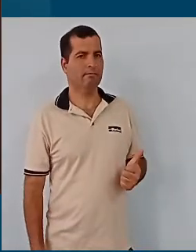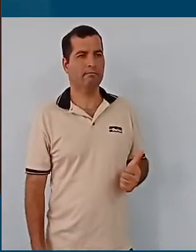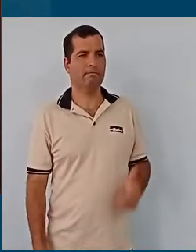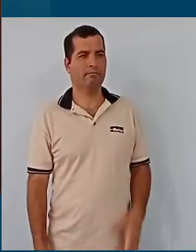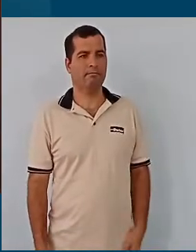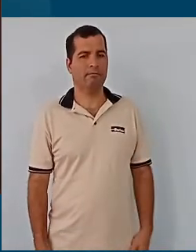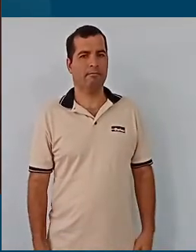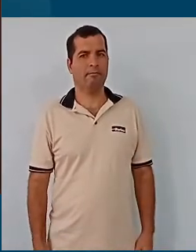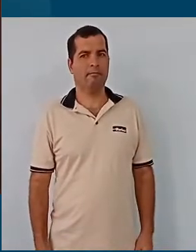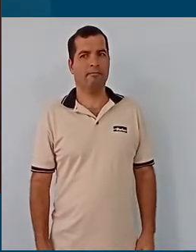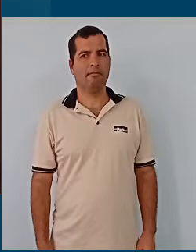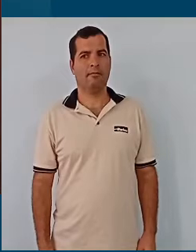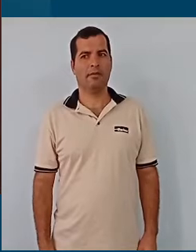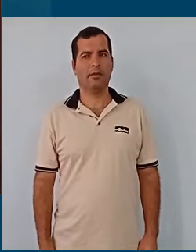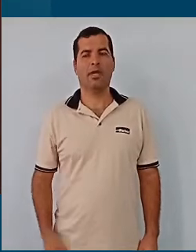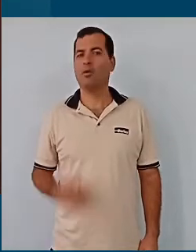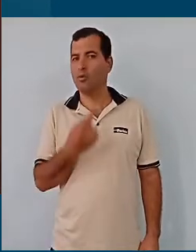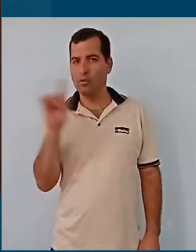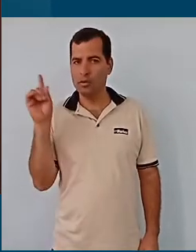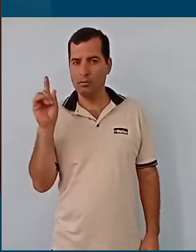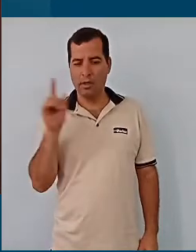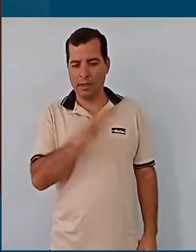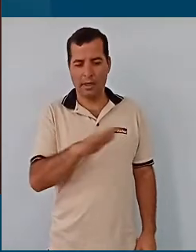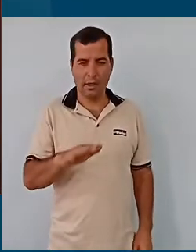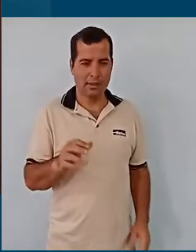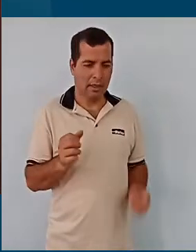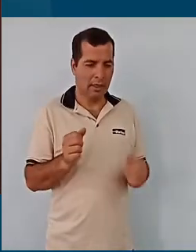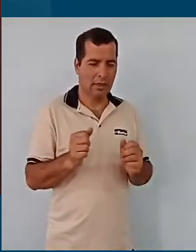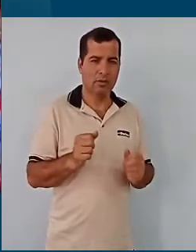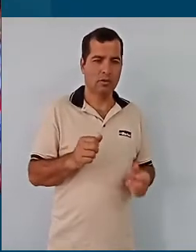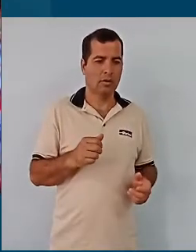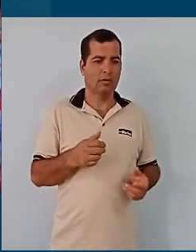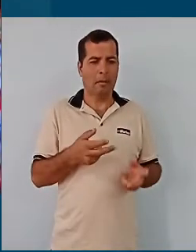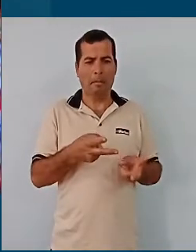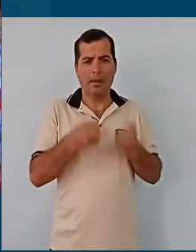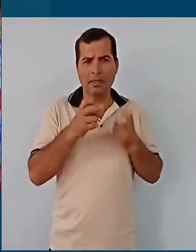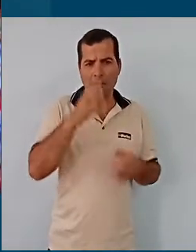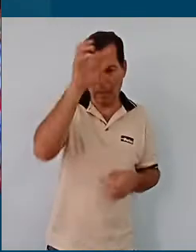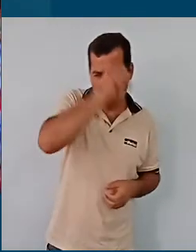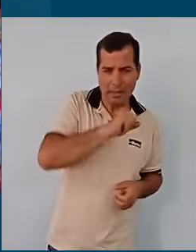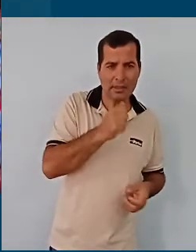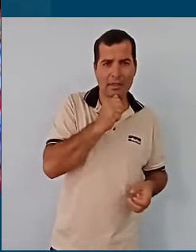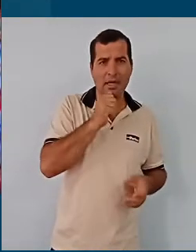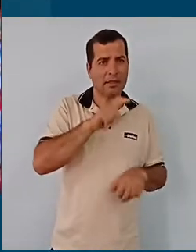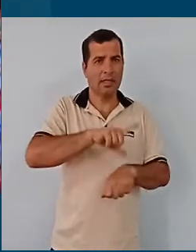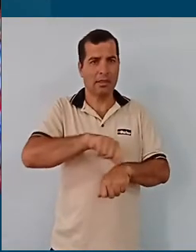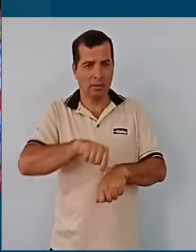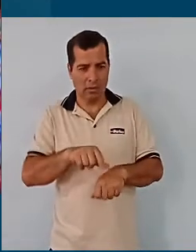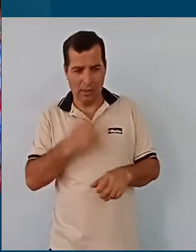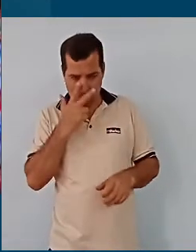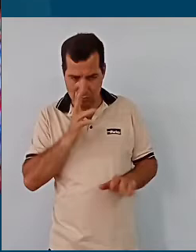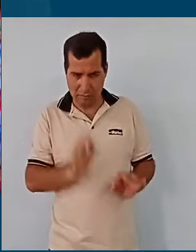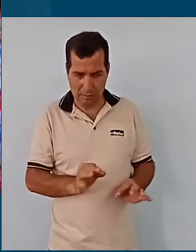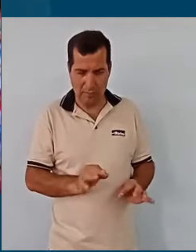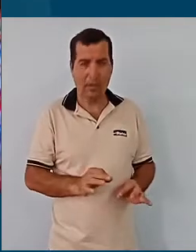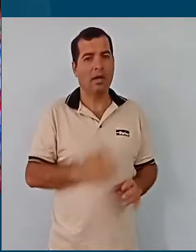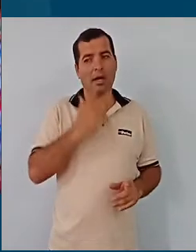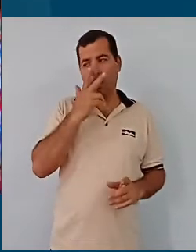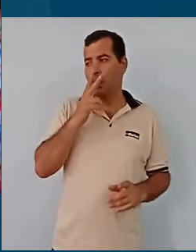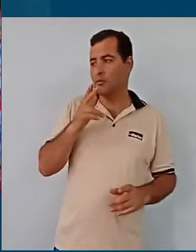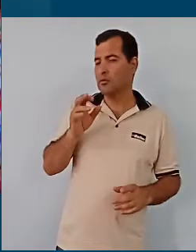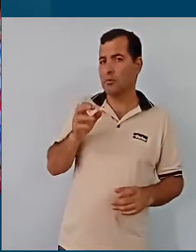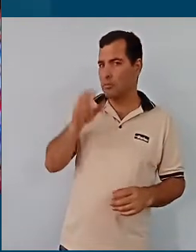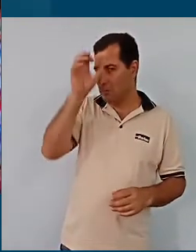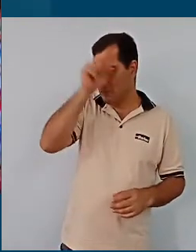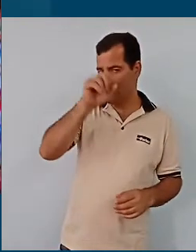A última é sobre criança que não acompanha os conteúdos. Eu imagino que tem a ver com a questão da aprendizagem ali, né,